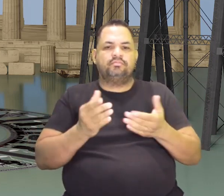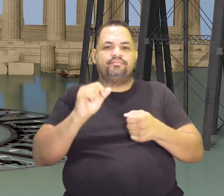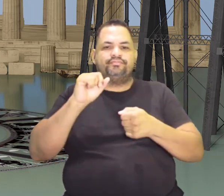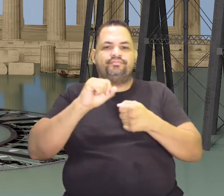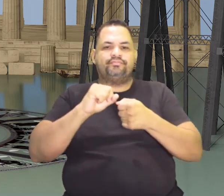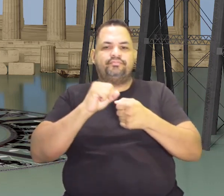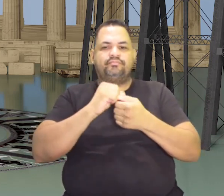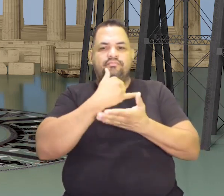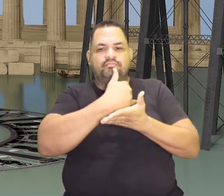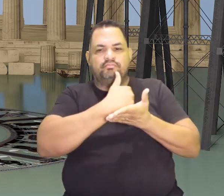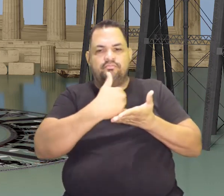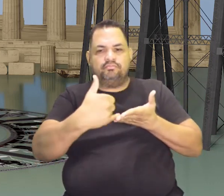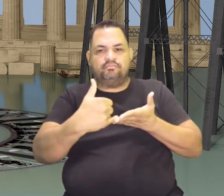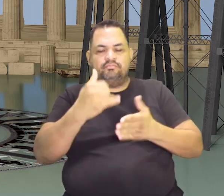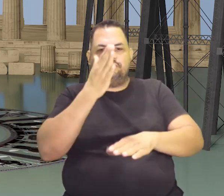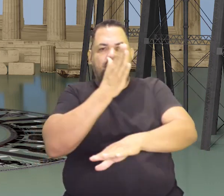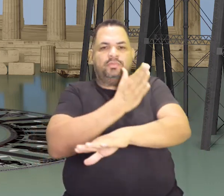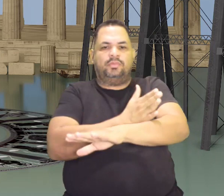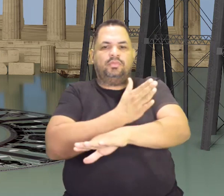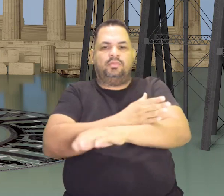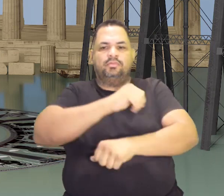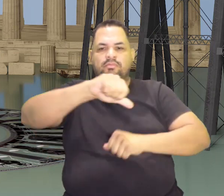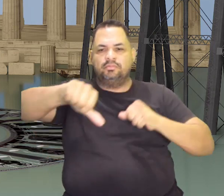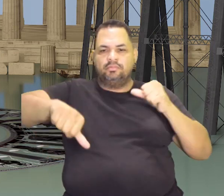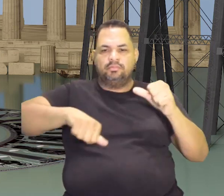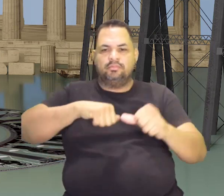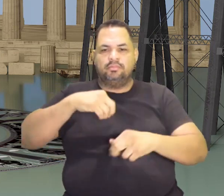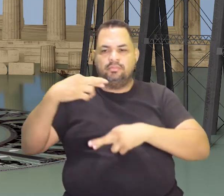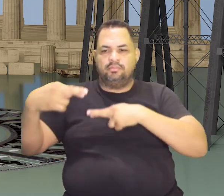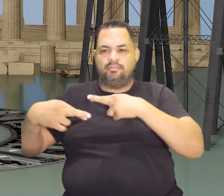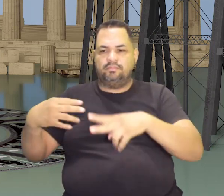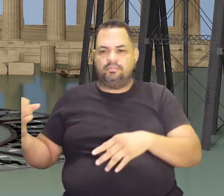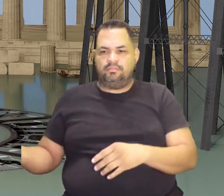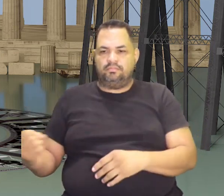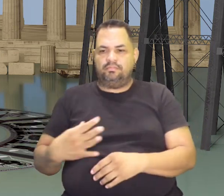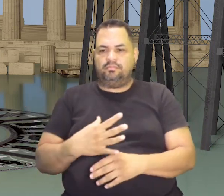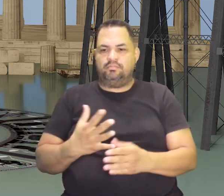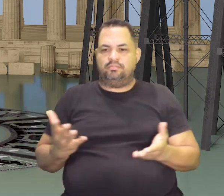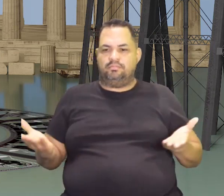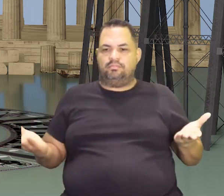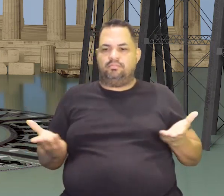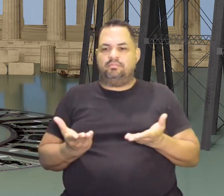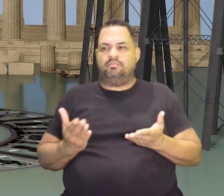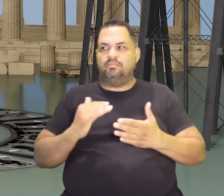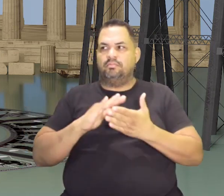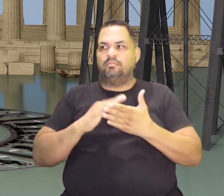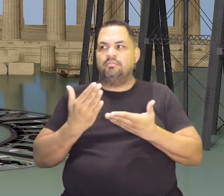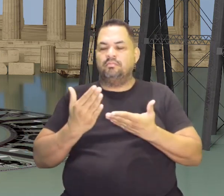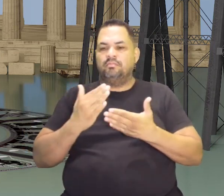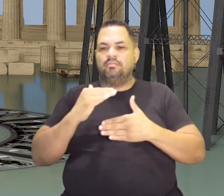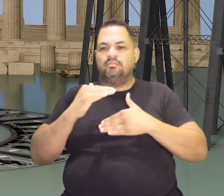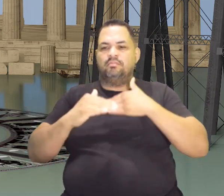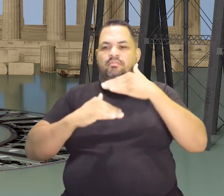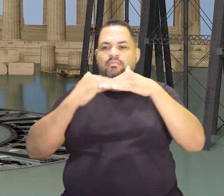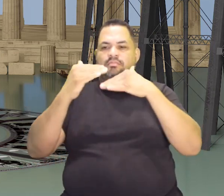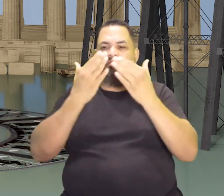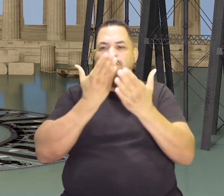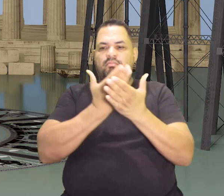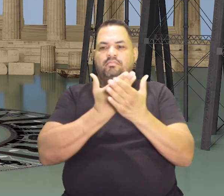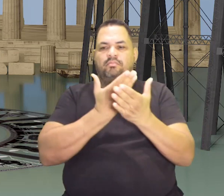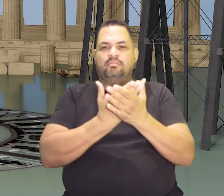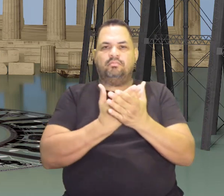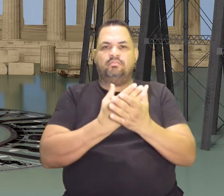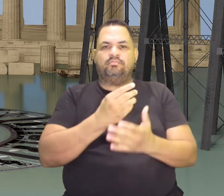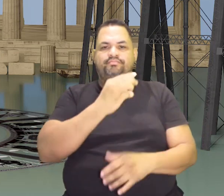fizemos uma introdução à Idade Média, a transição para o Renascimento. E agora vamos avançar um pouco na nossa aula do